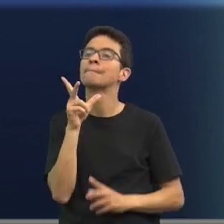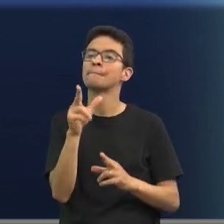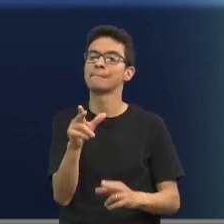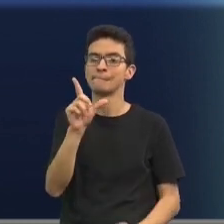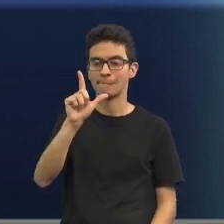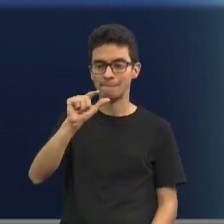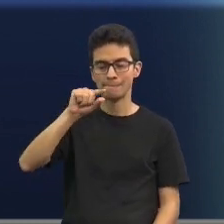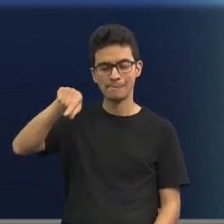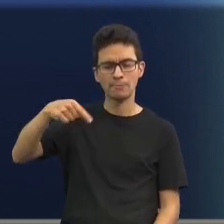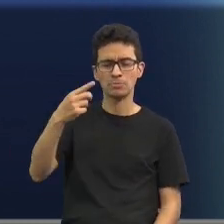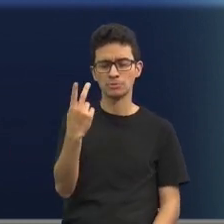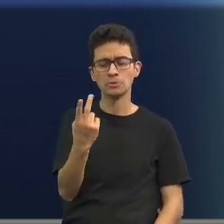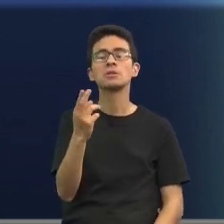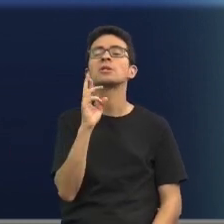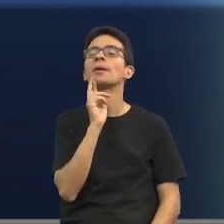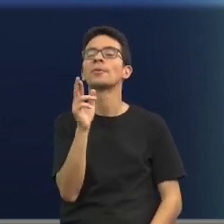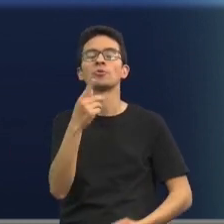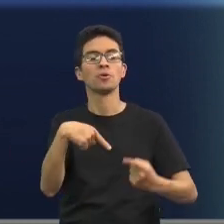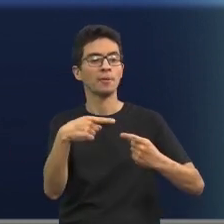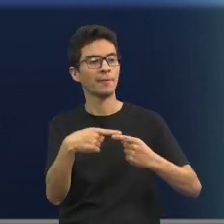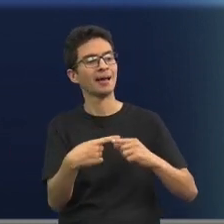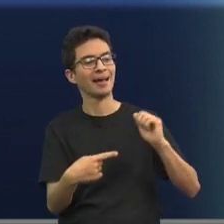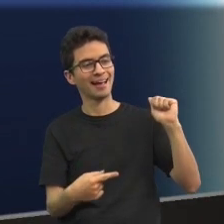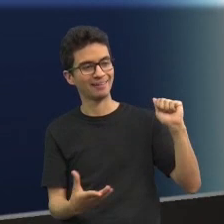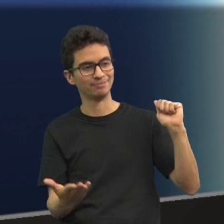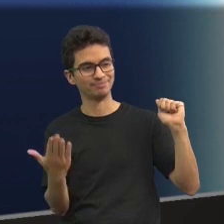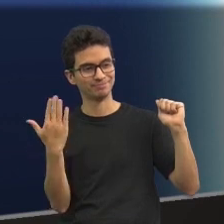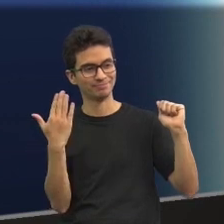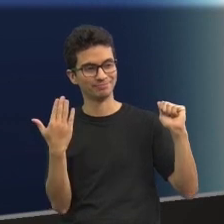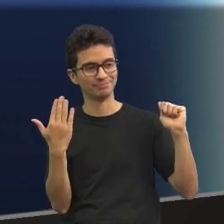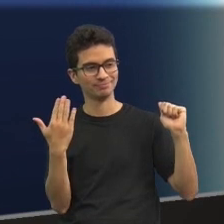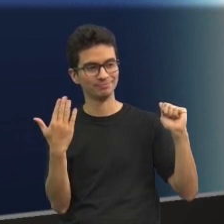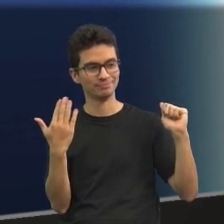17,2 alternativa à